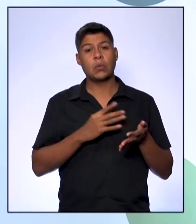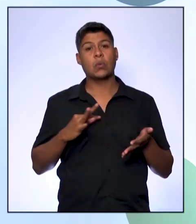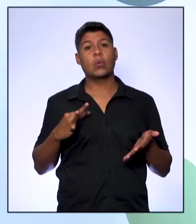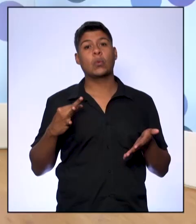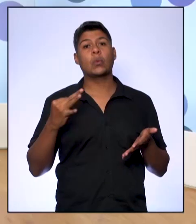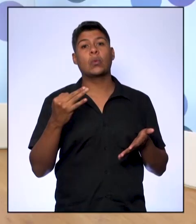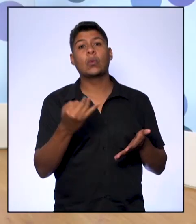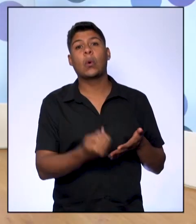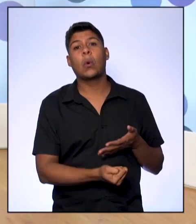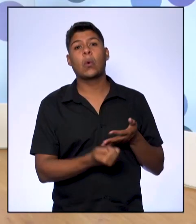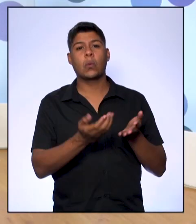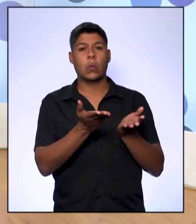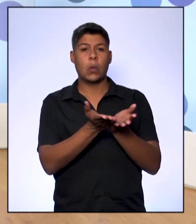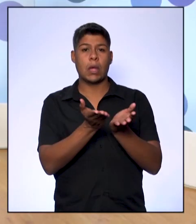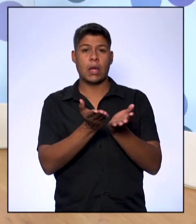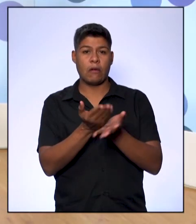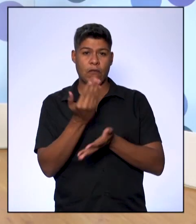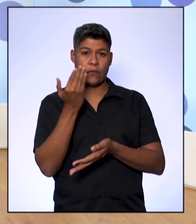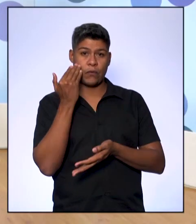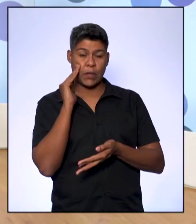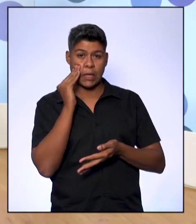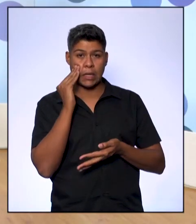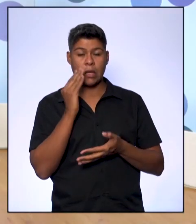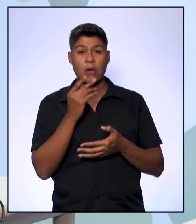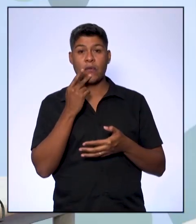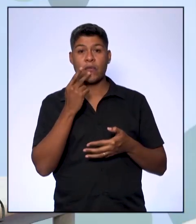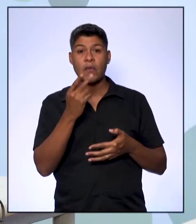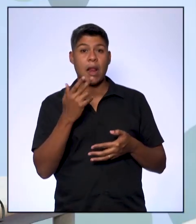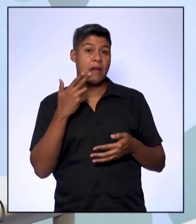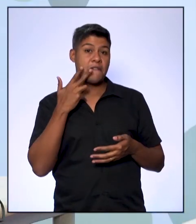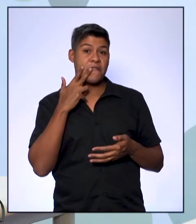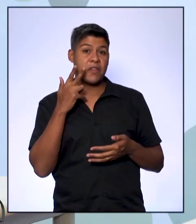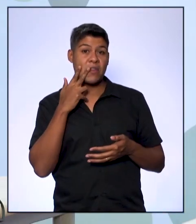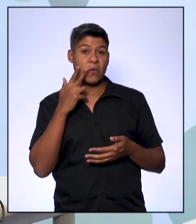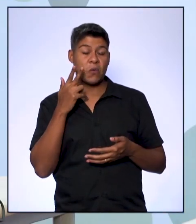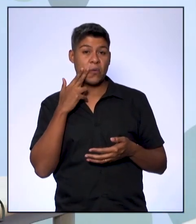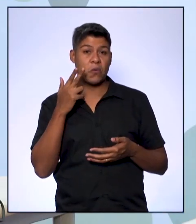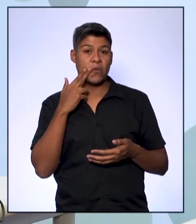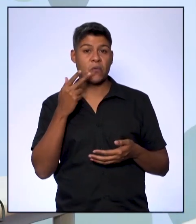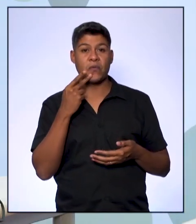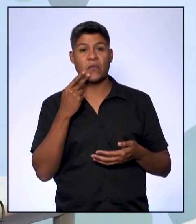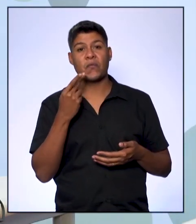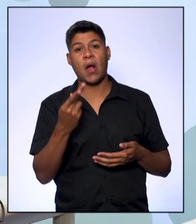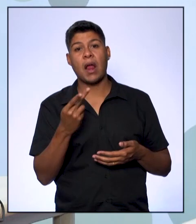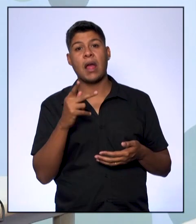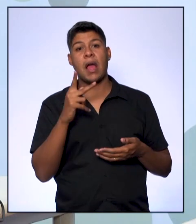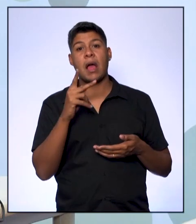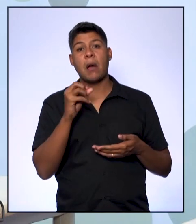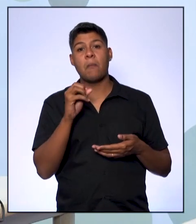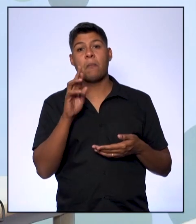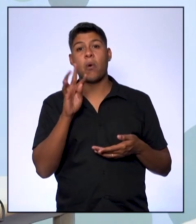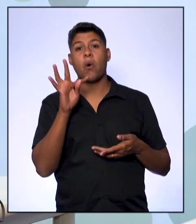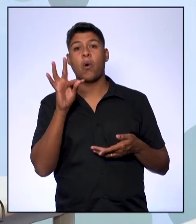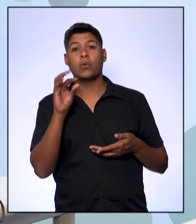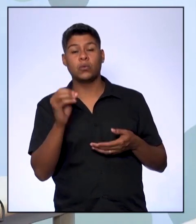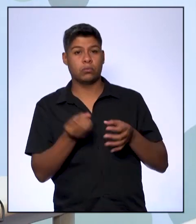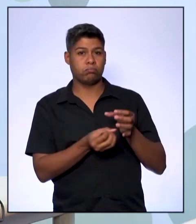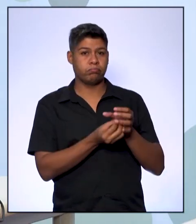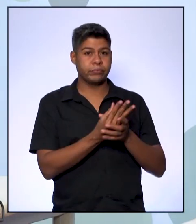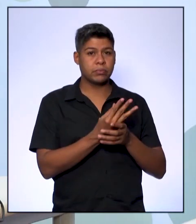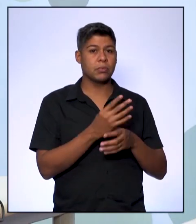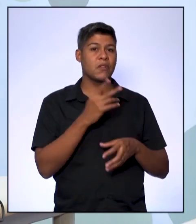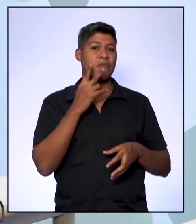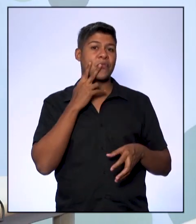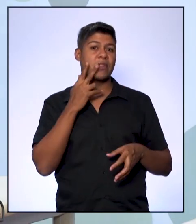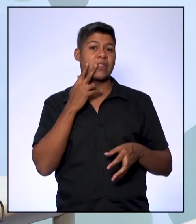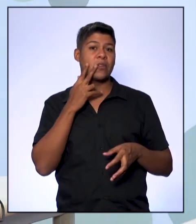tudo eu tô todo pelo livre né e quando eu falo do vinho né eu tô falando o porto se fabrica esse vinho